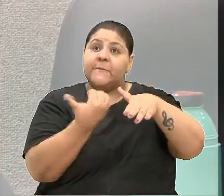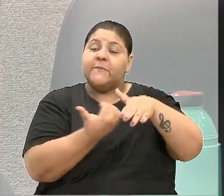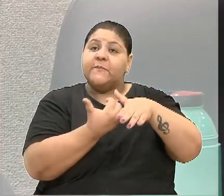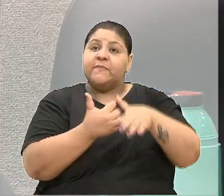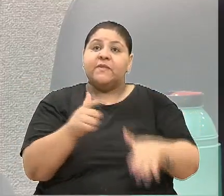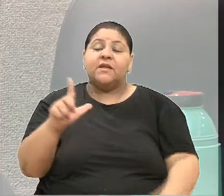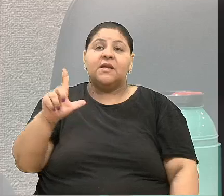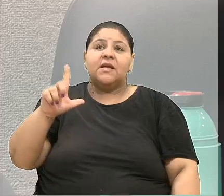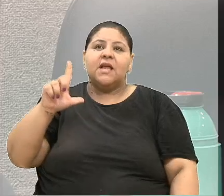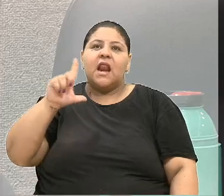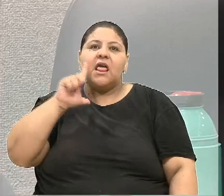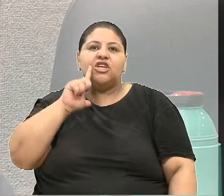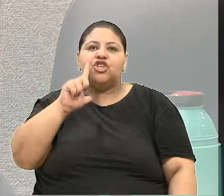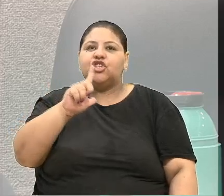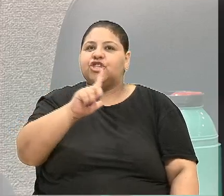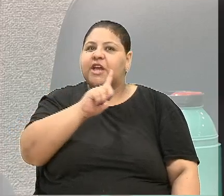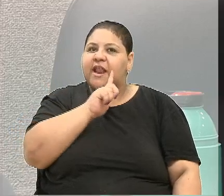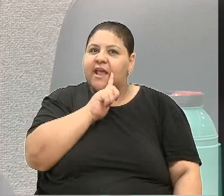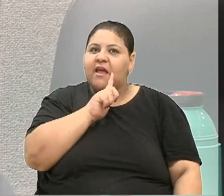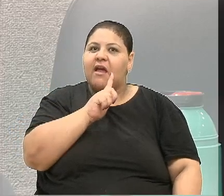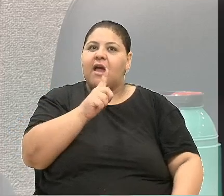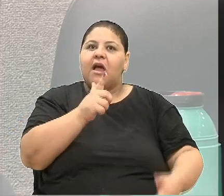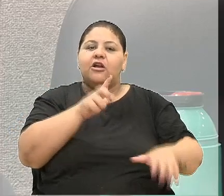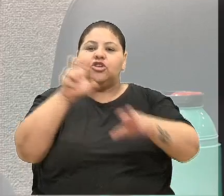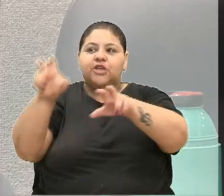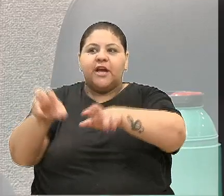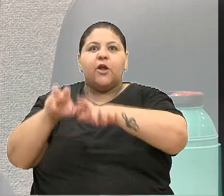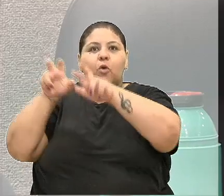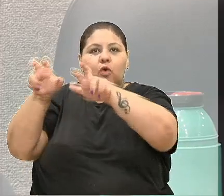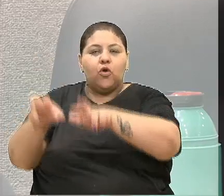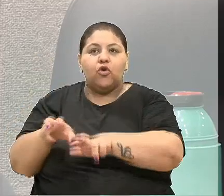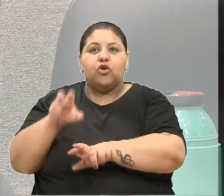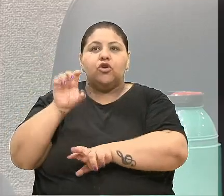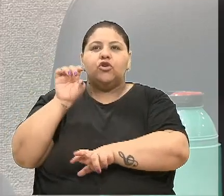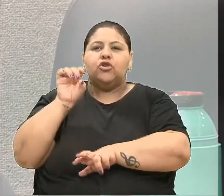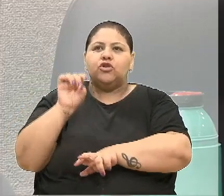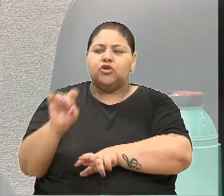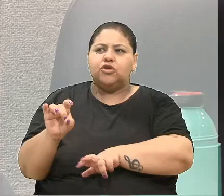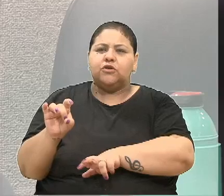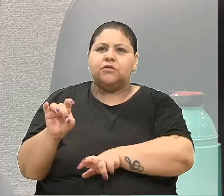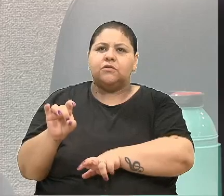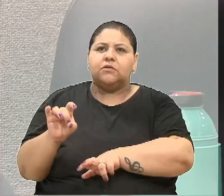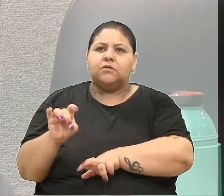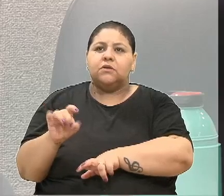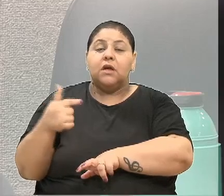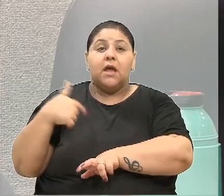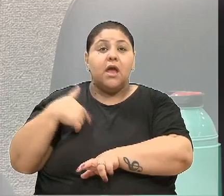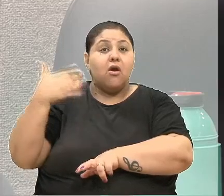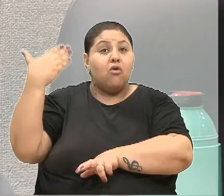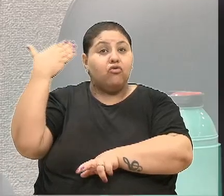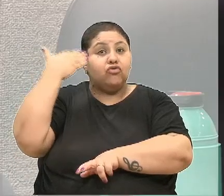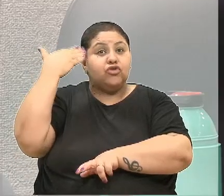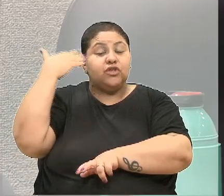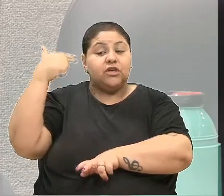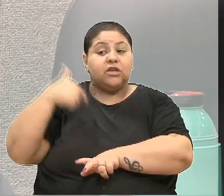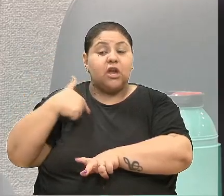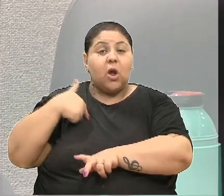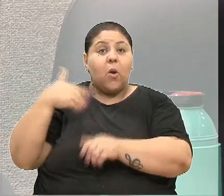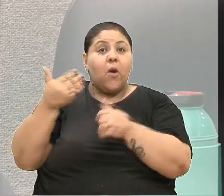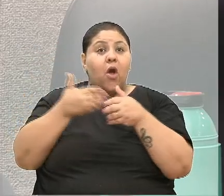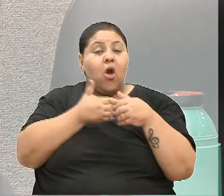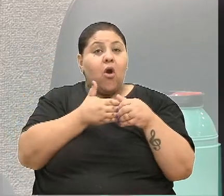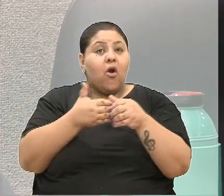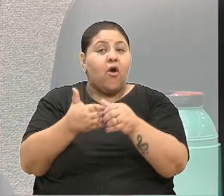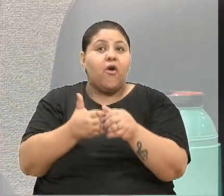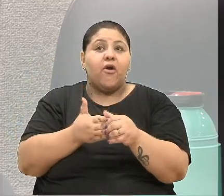cantinas, de agricultores. Só da Hugo Pedro, eu sei, porque eu acompanhei,